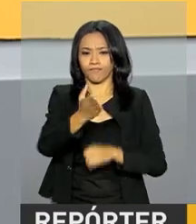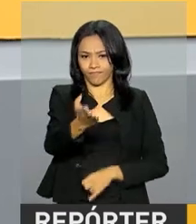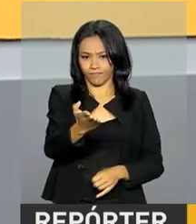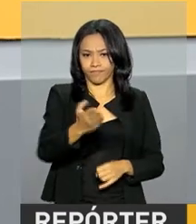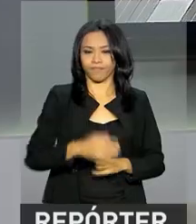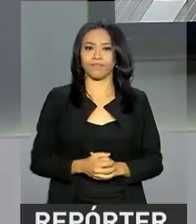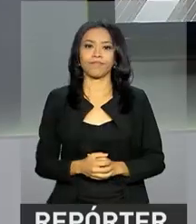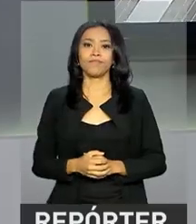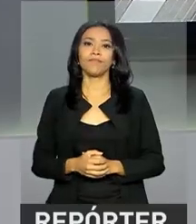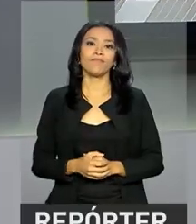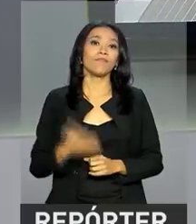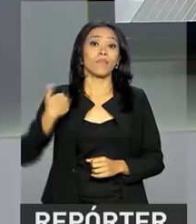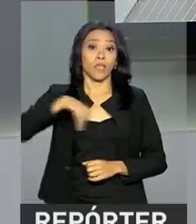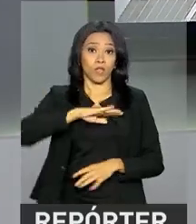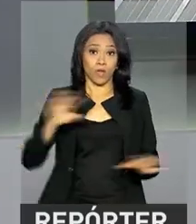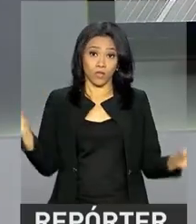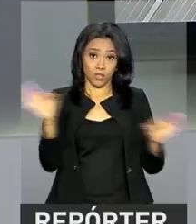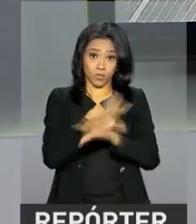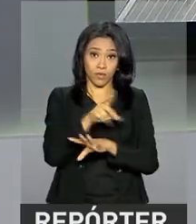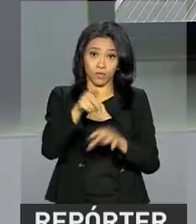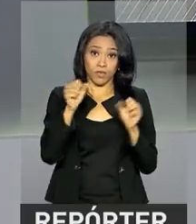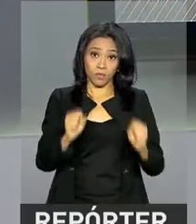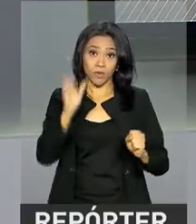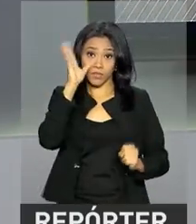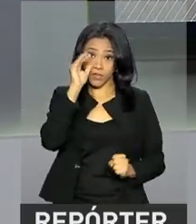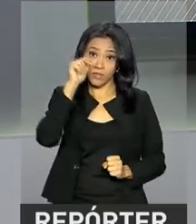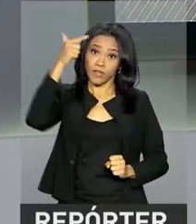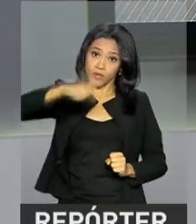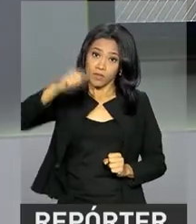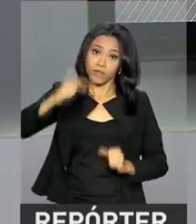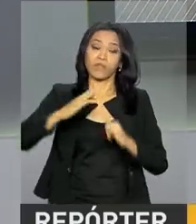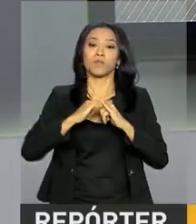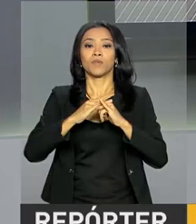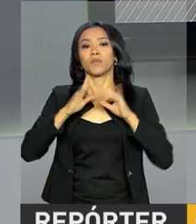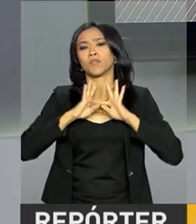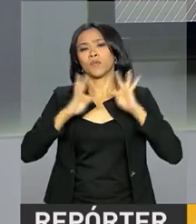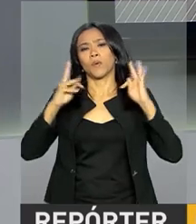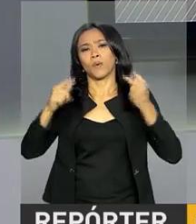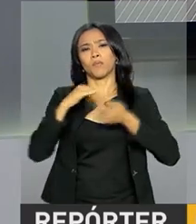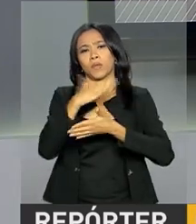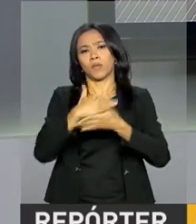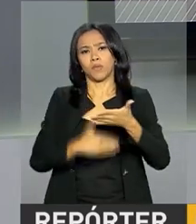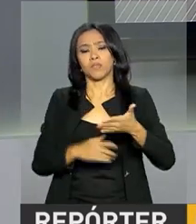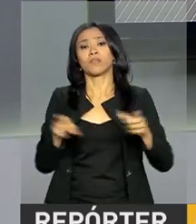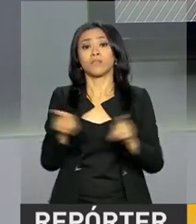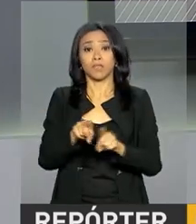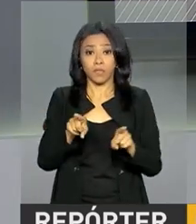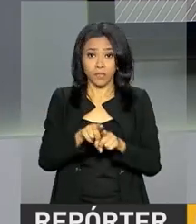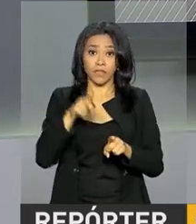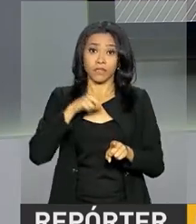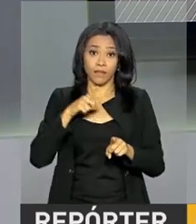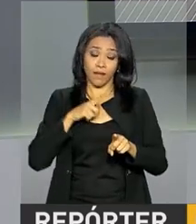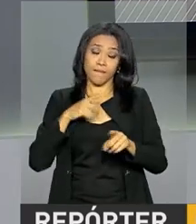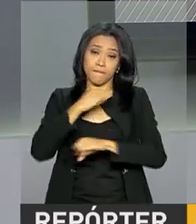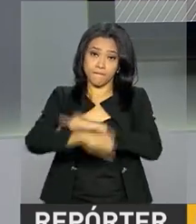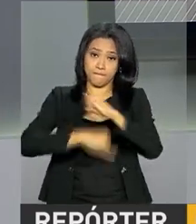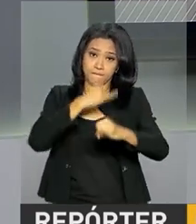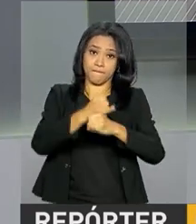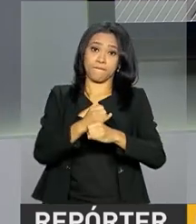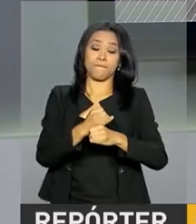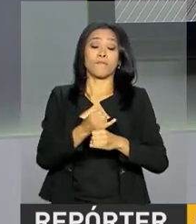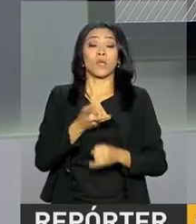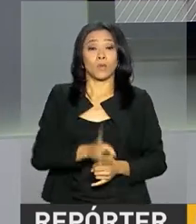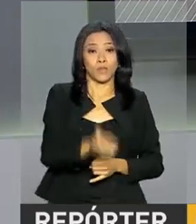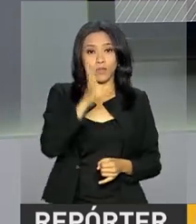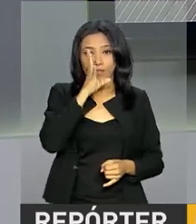sisfiesportal.mec.gov.br. Nós ficamos por aqui, você pode rever as reportagens no YouTube e toda a nossa programação também está na página da NBR na